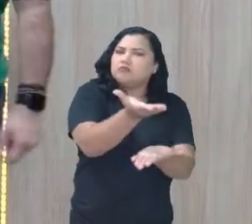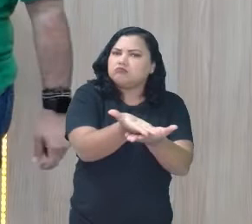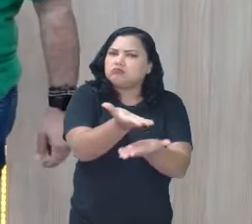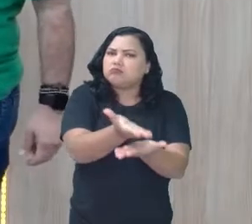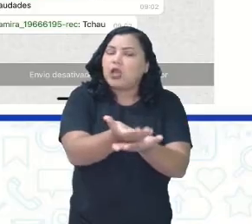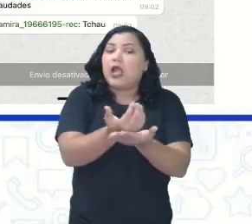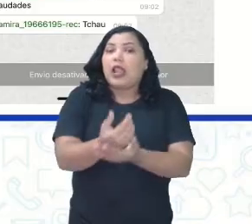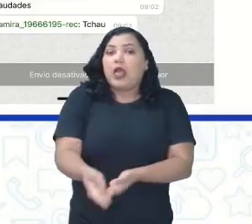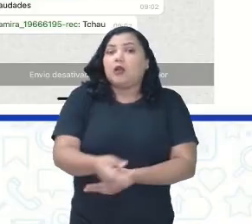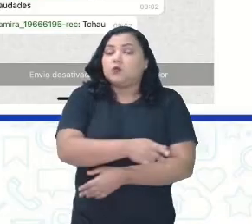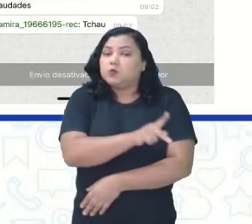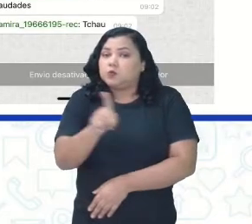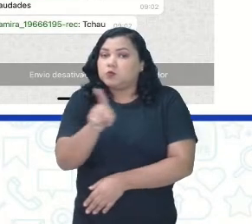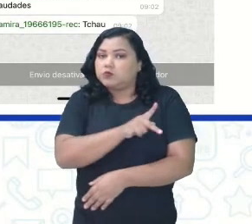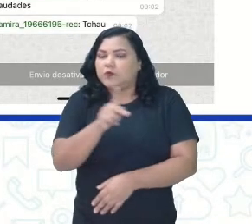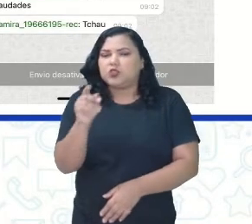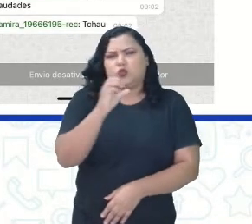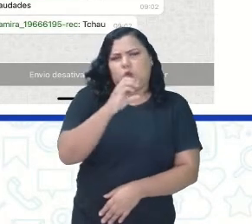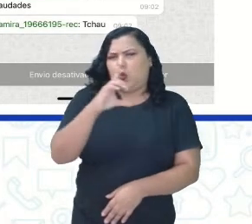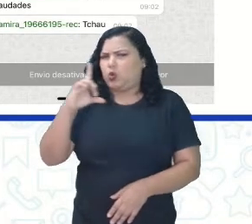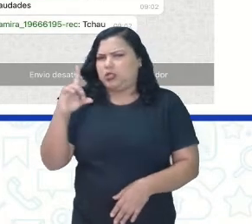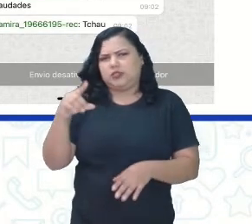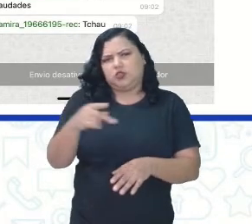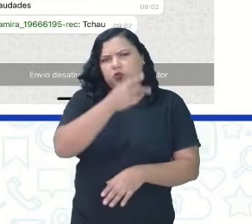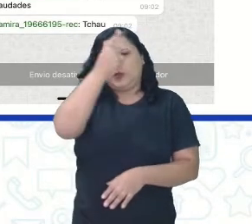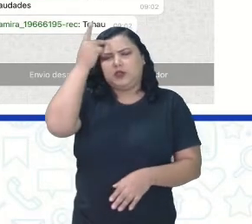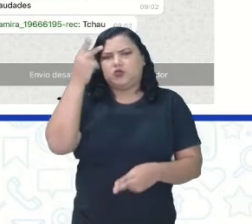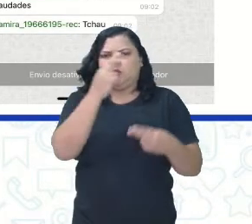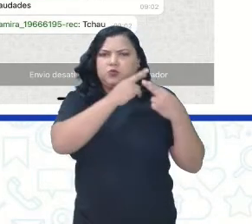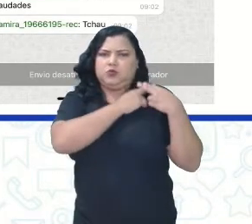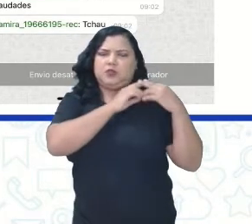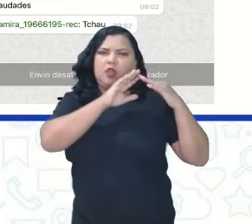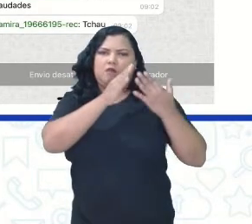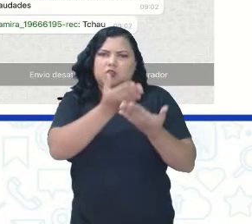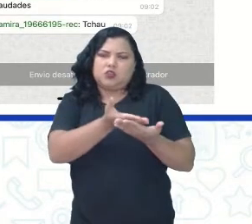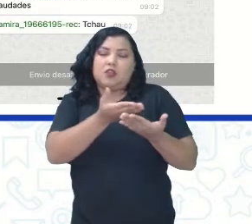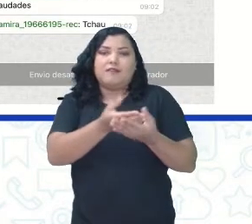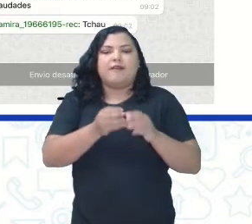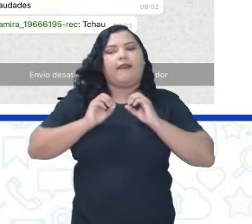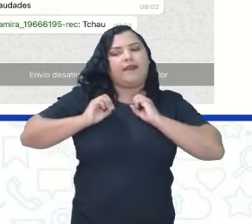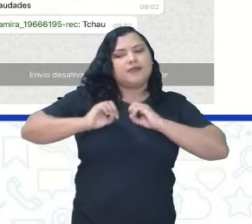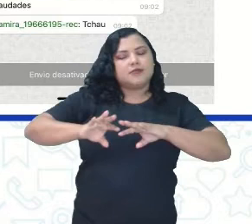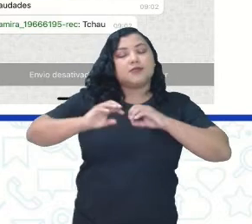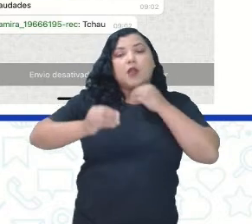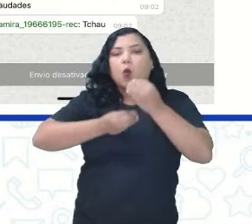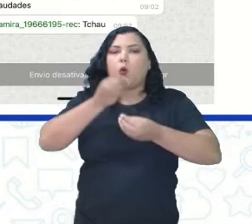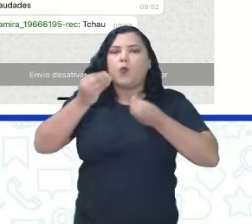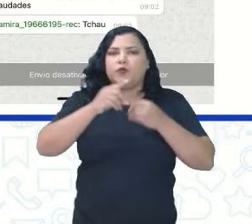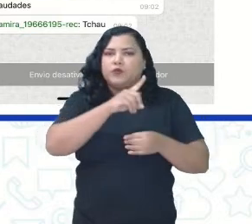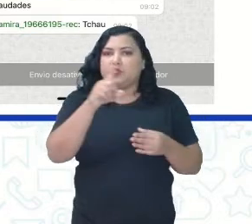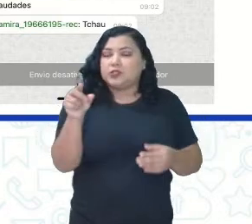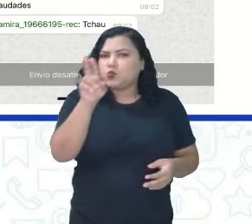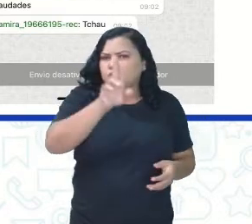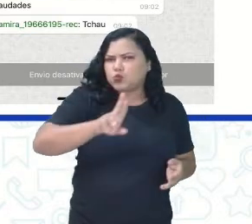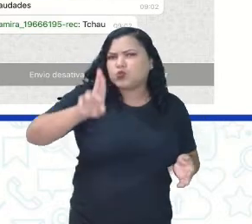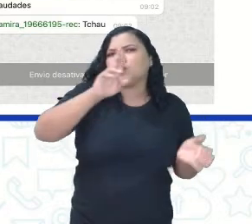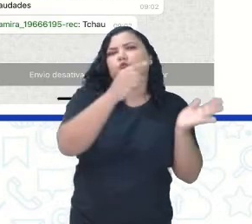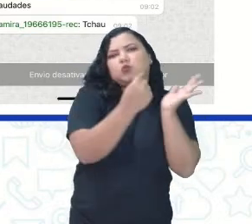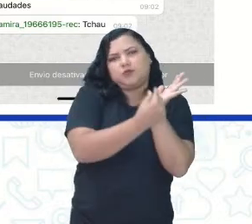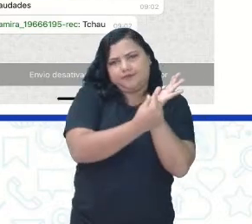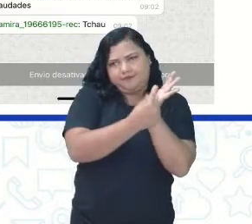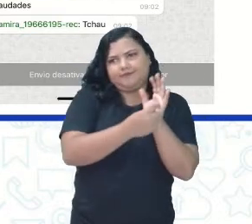aplicativo, né, com o nome, né, um nickname que vocês terão e uma senha, e vocês, ó,